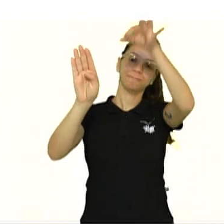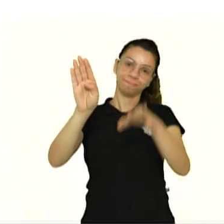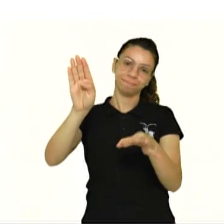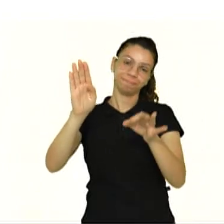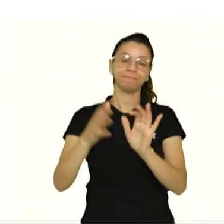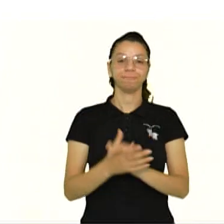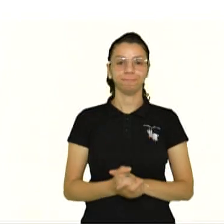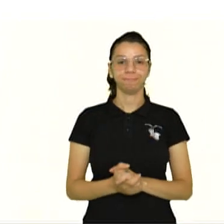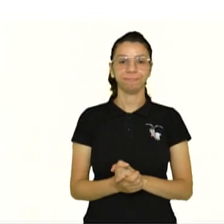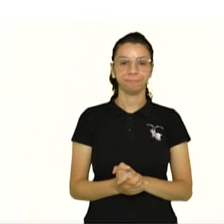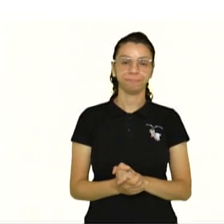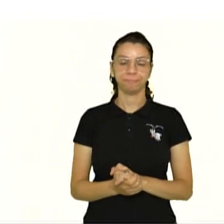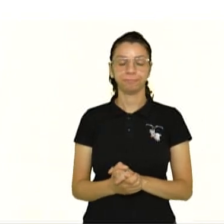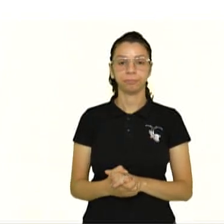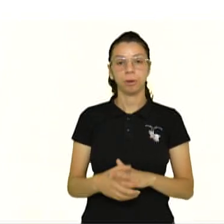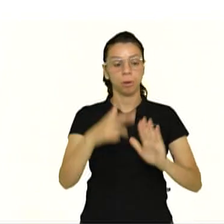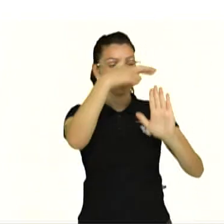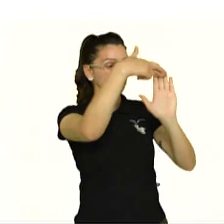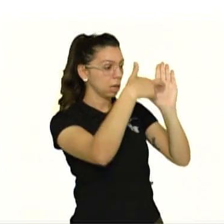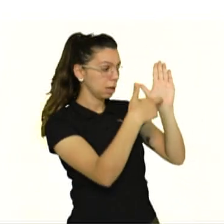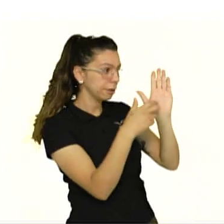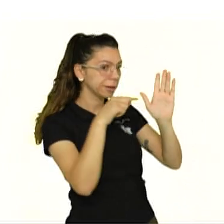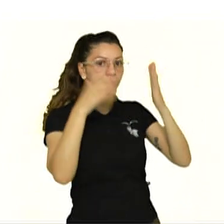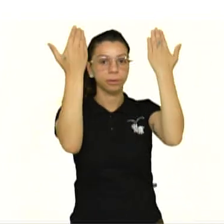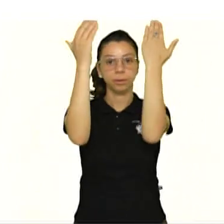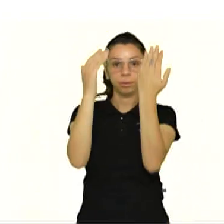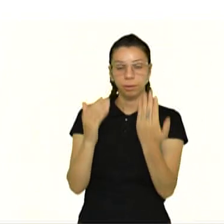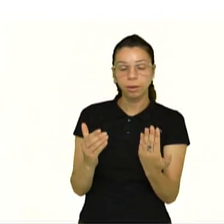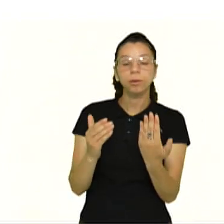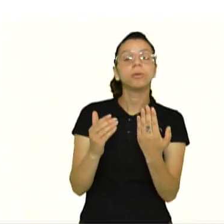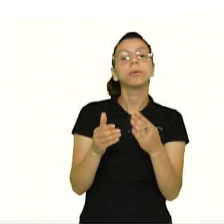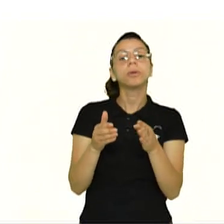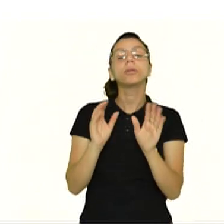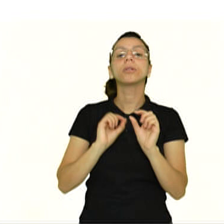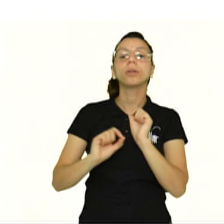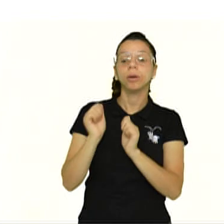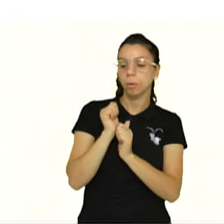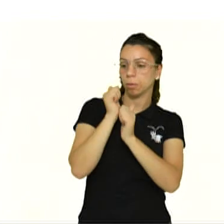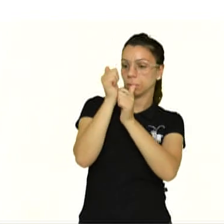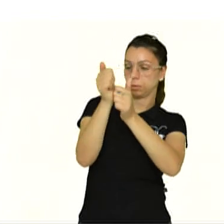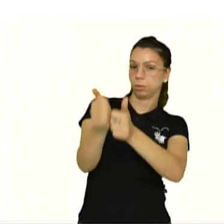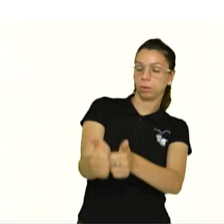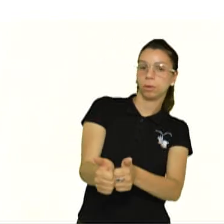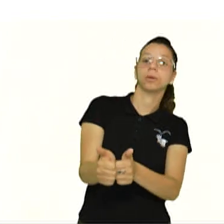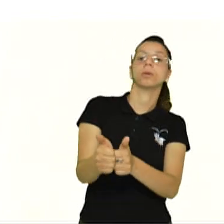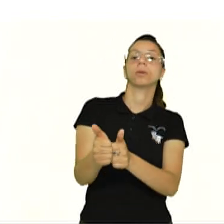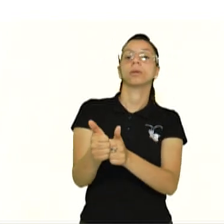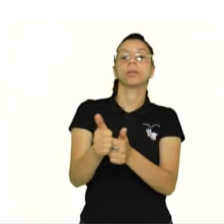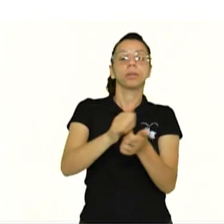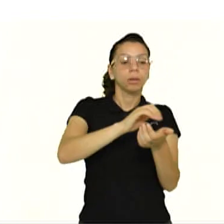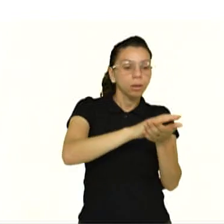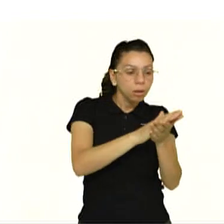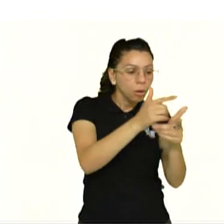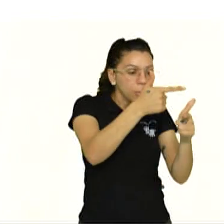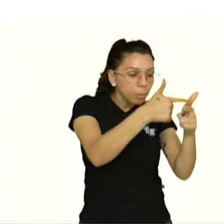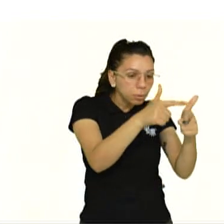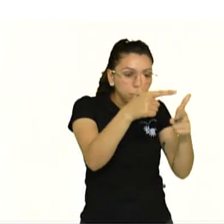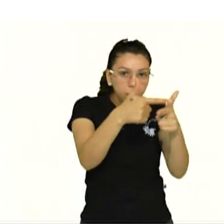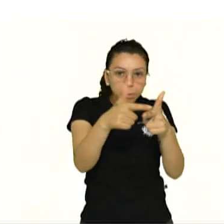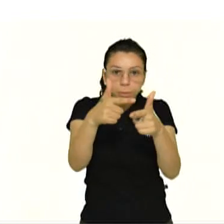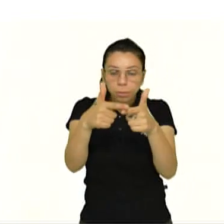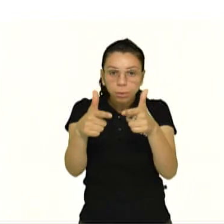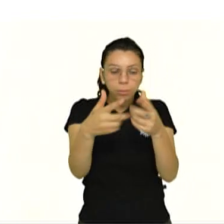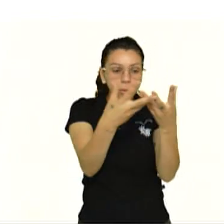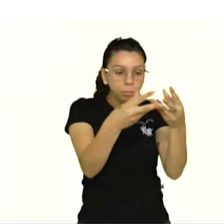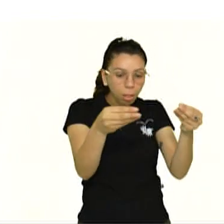ler ela. A regra da análise orienta a decompor cada problema em seus elementos últimos